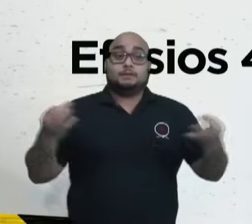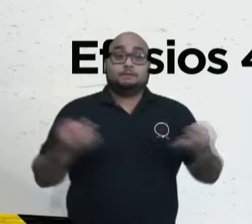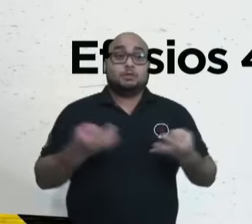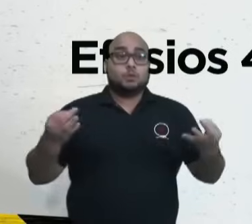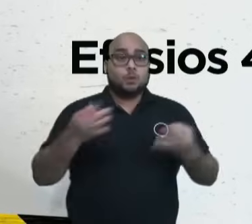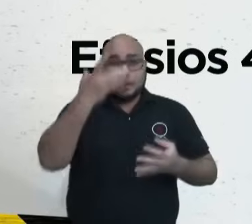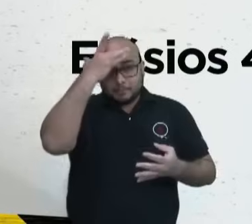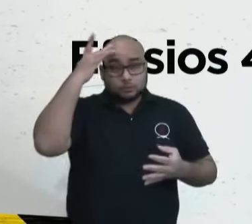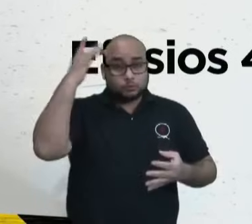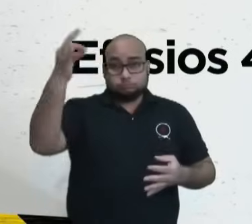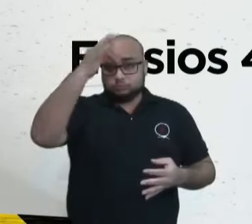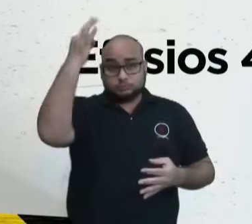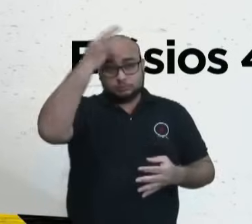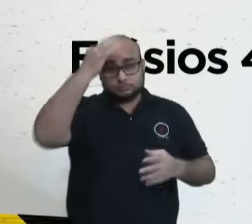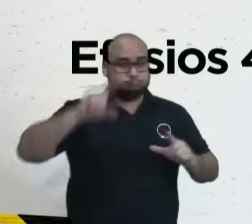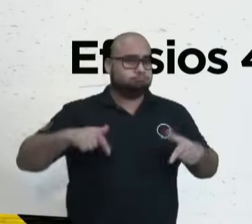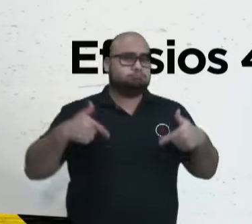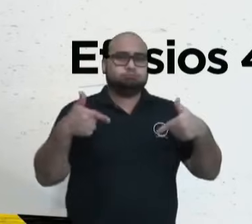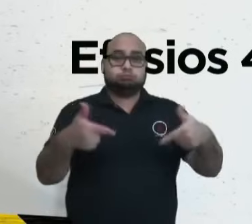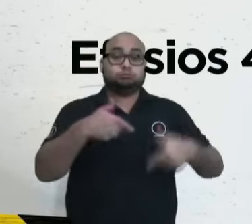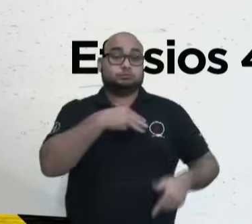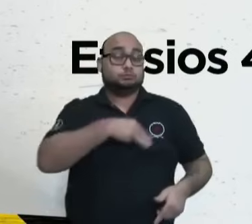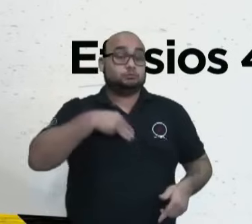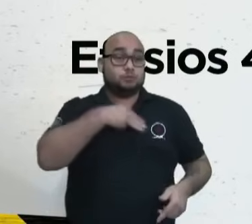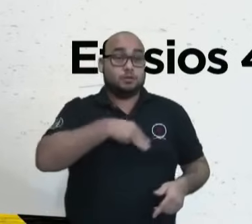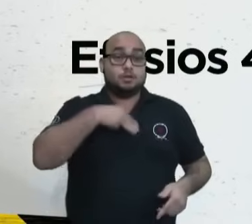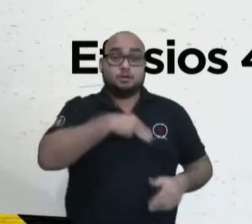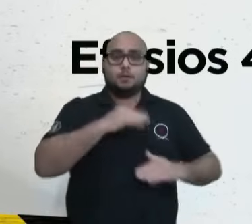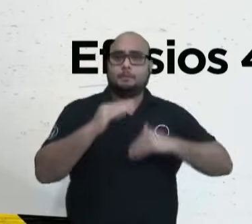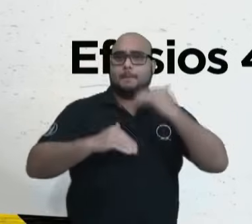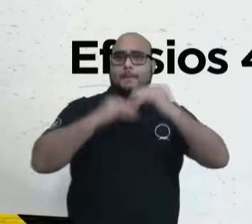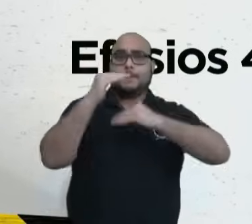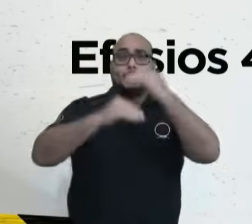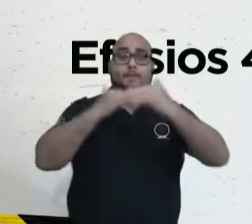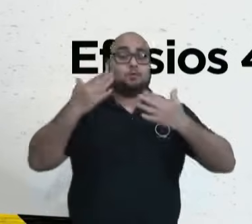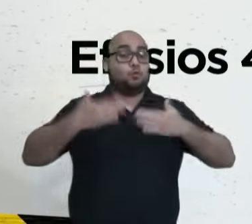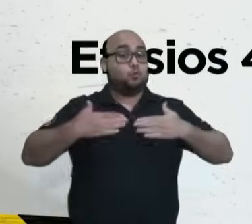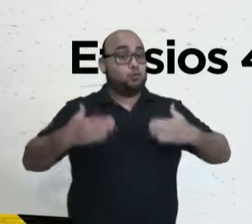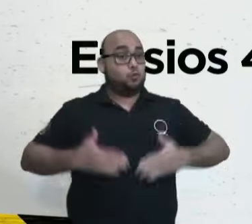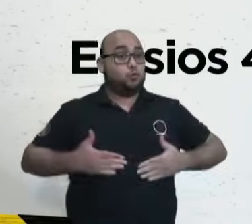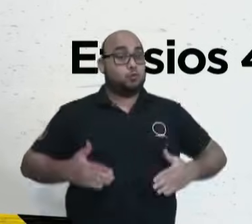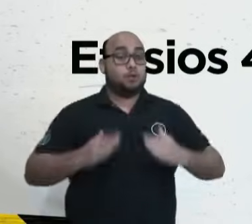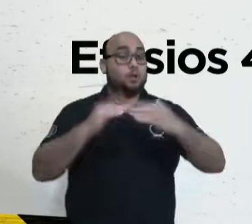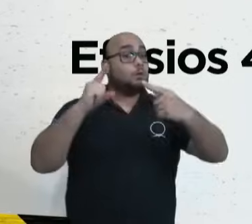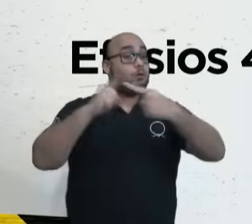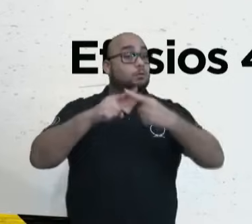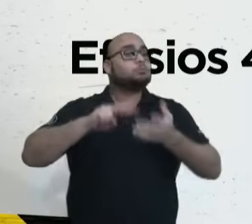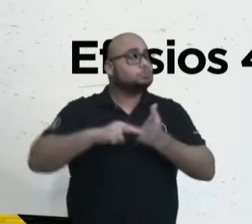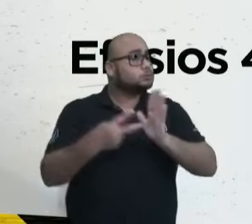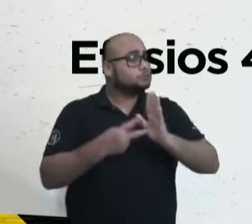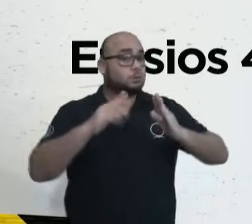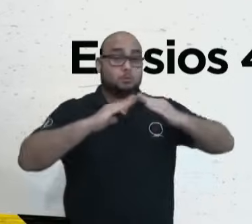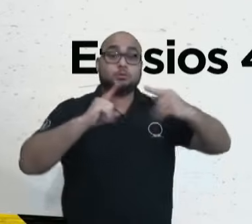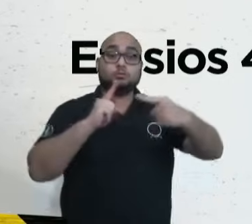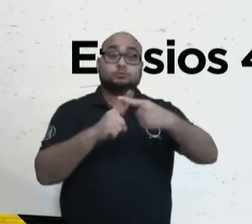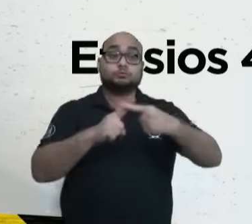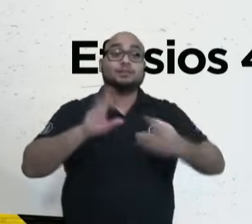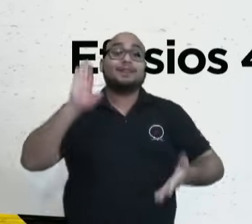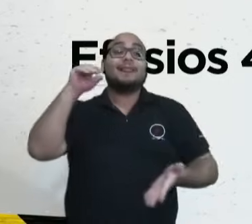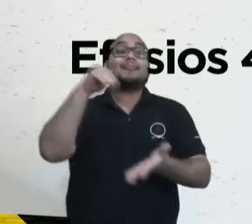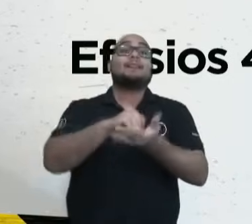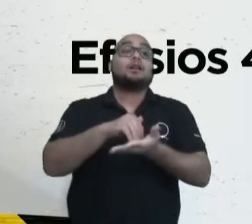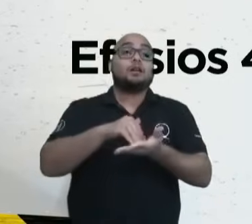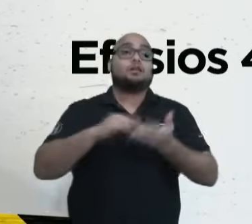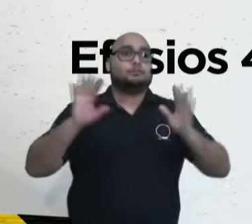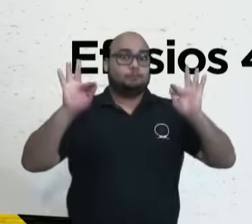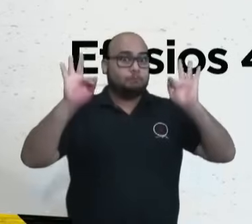ministério para edificação do corpo de Cristo até que cheguemos à unidade da fé e ao conhecimento do filho